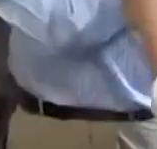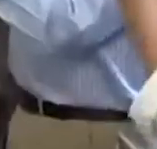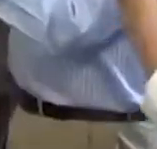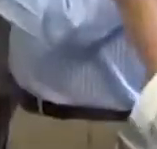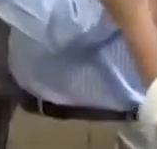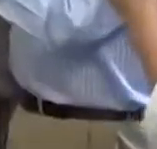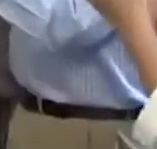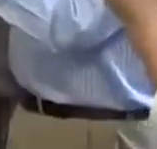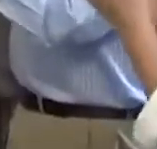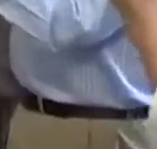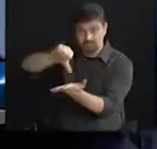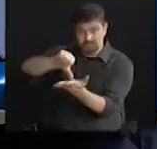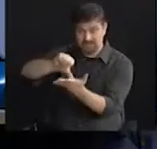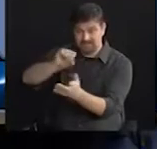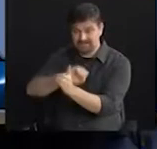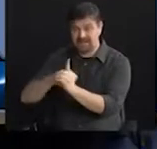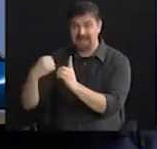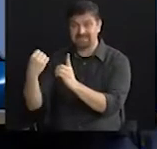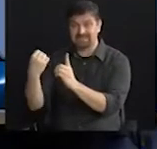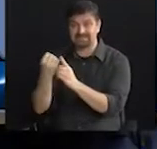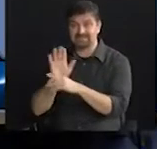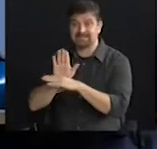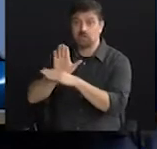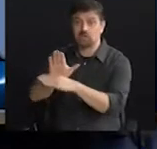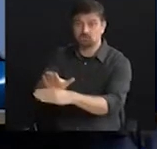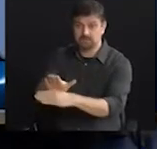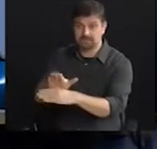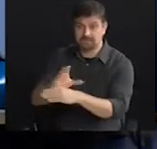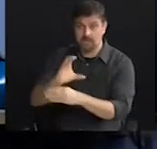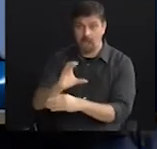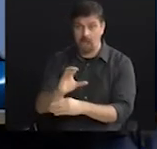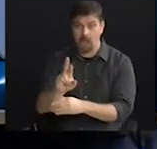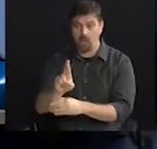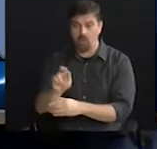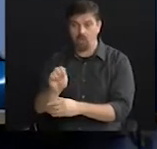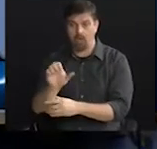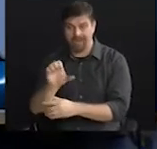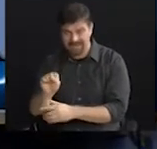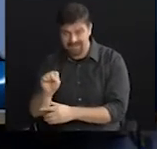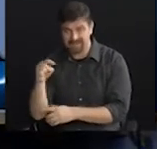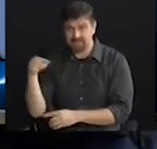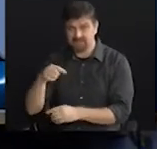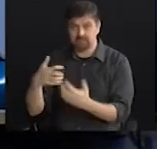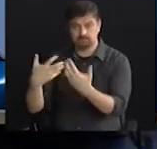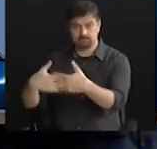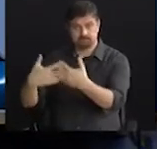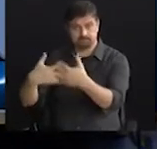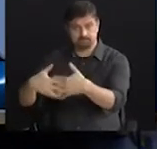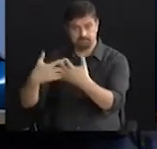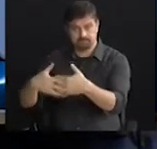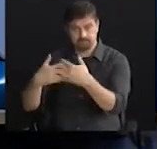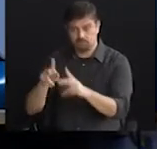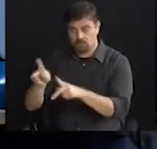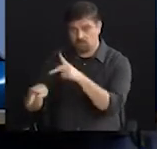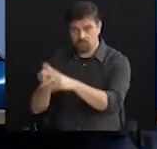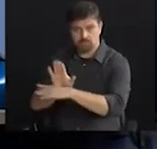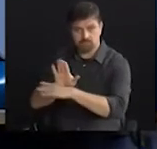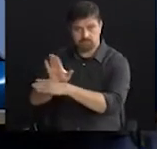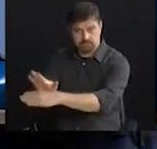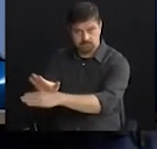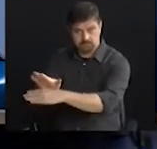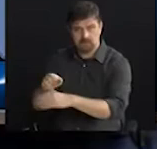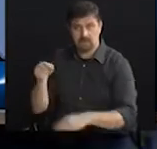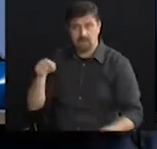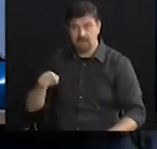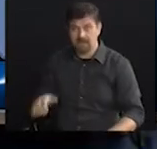inaugurado recentemente. E esse CRAS, funcionando, atendendo a população, foi um instrumento importante para que as pessoas